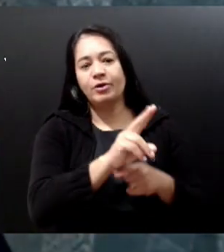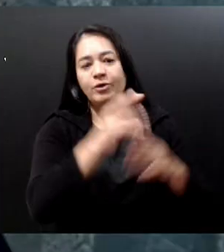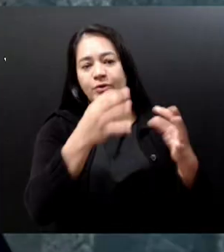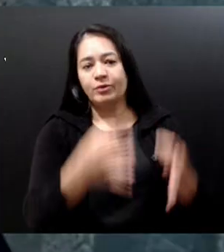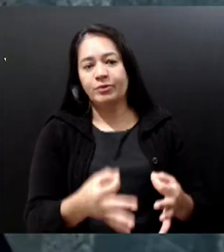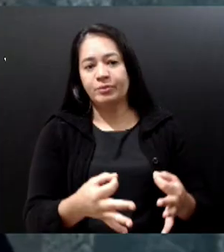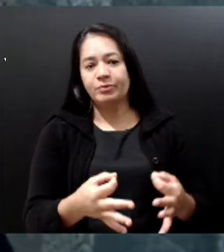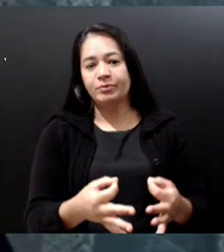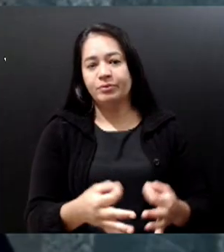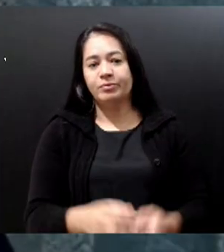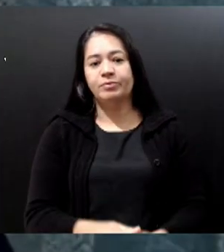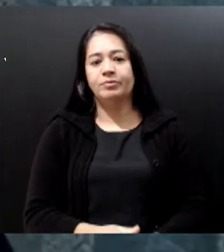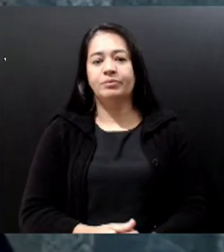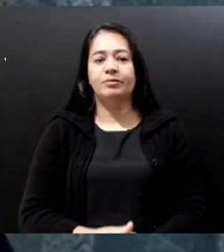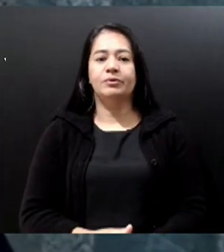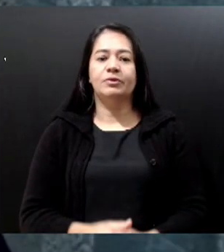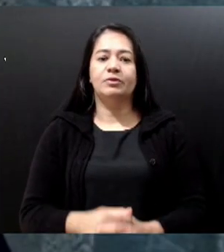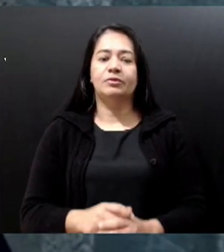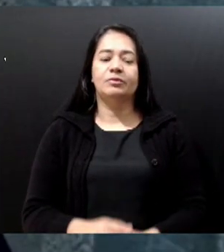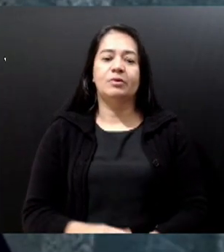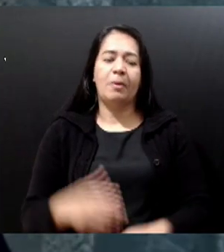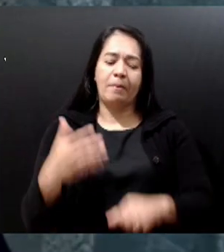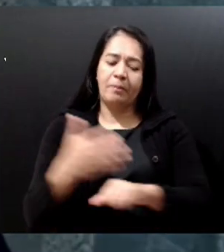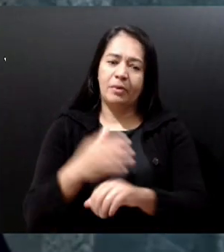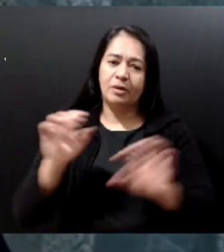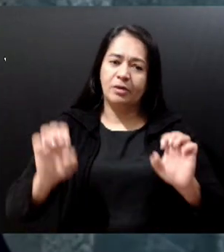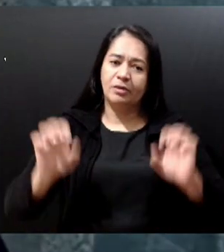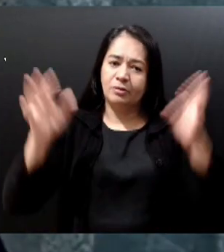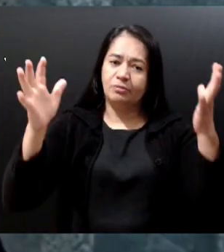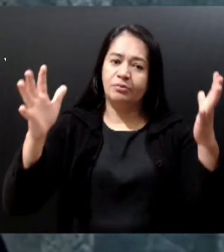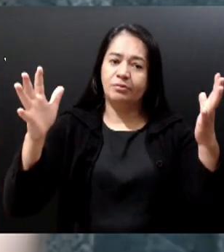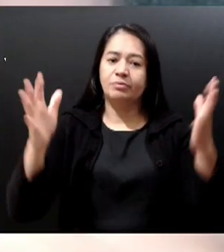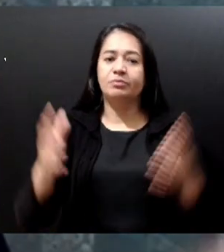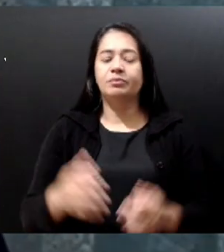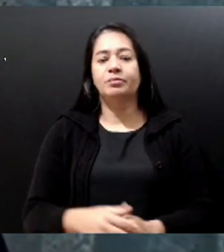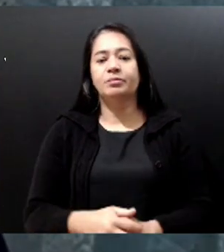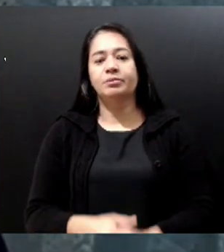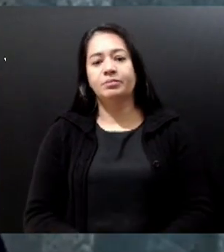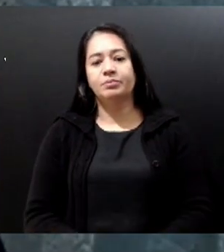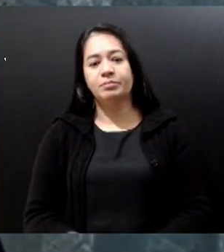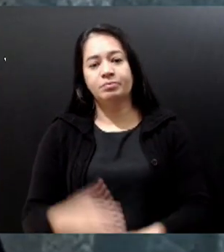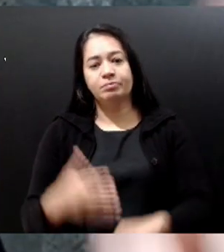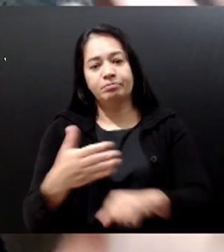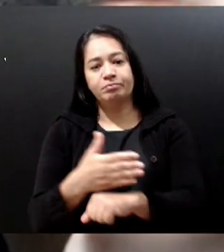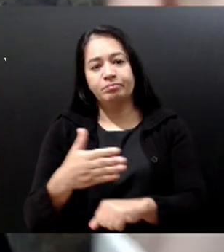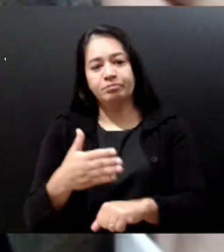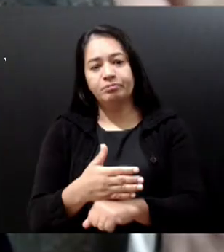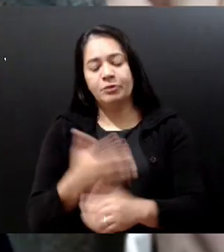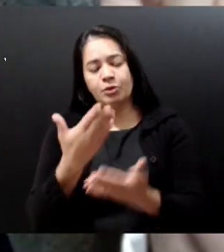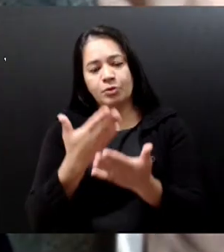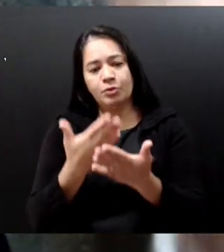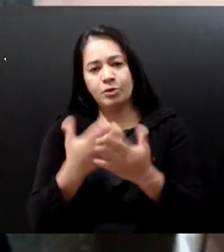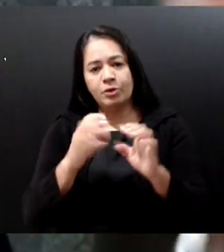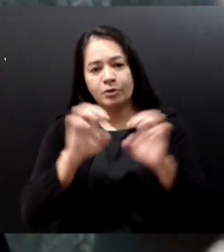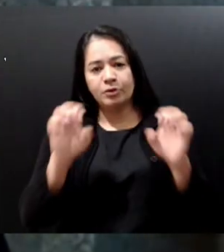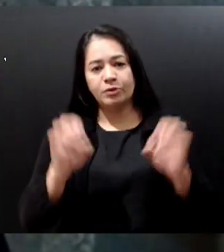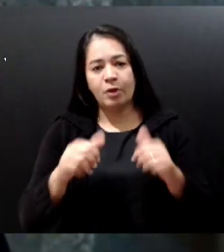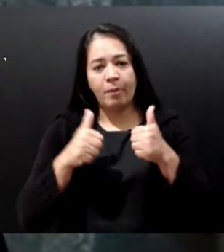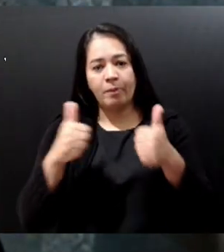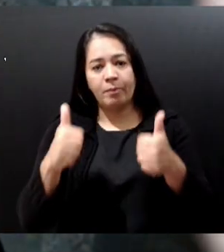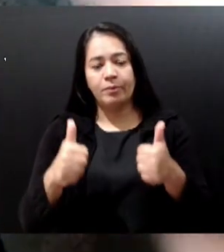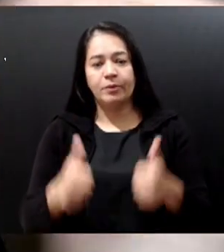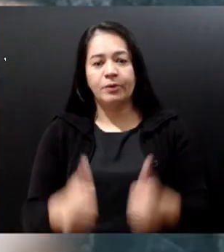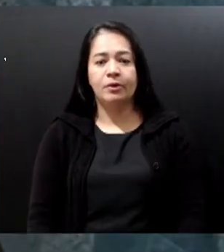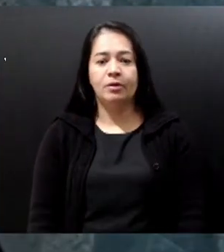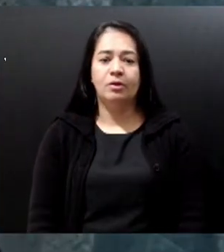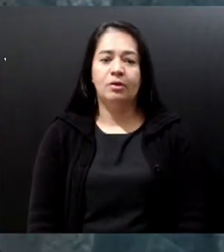de televisão. Um dos melhores músicos da nossa época. Ele não é muito comercial, não passa muito